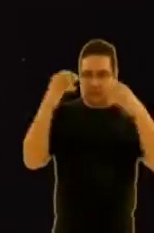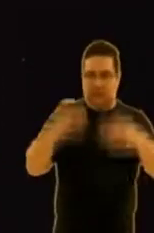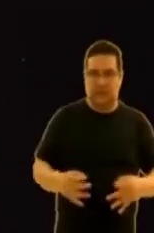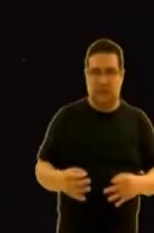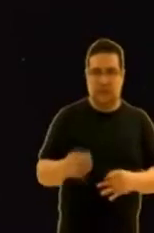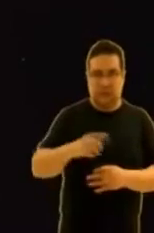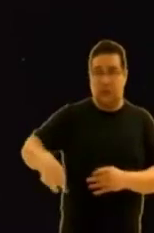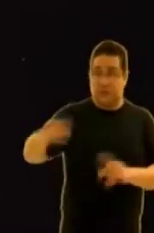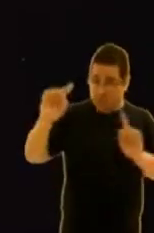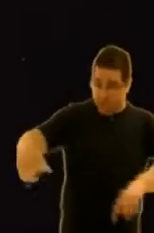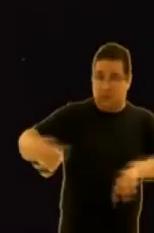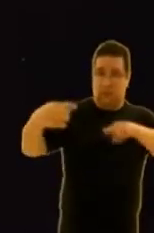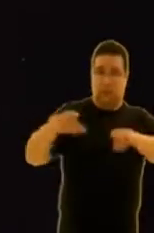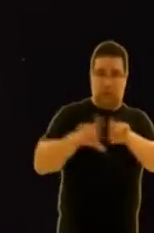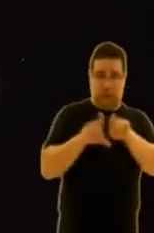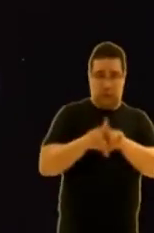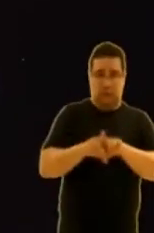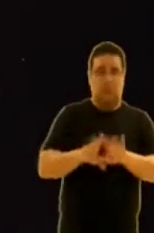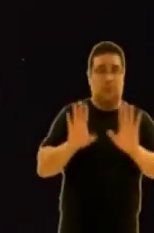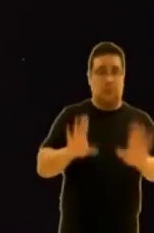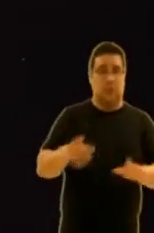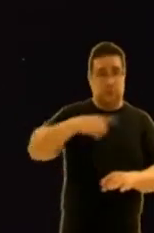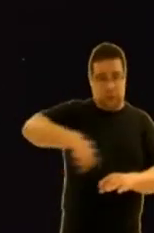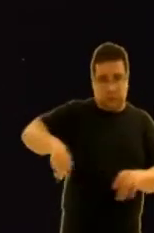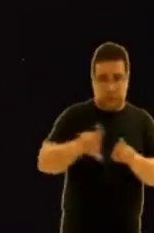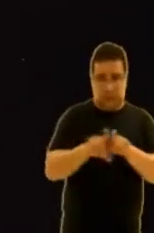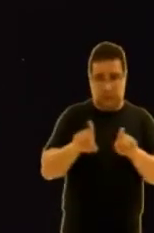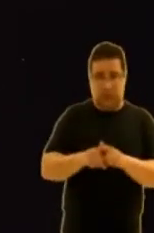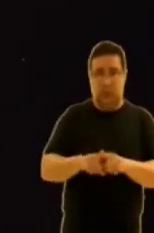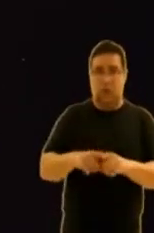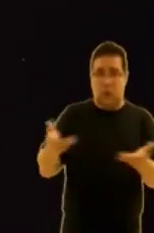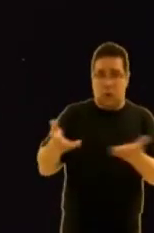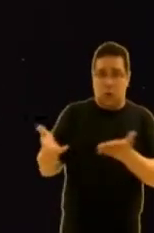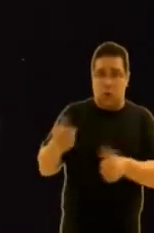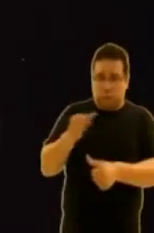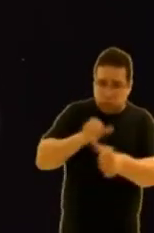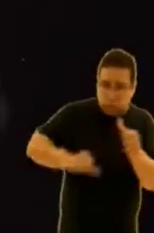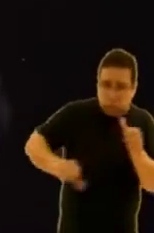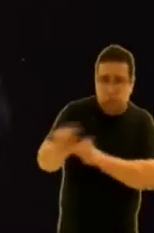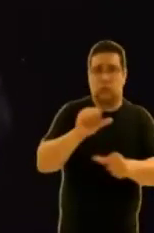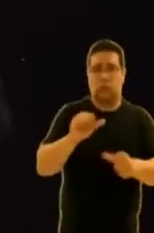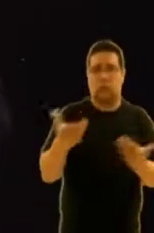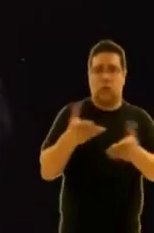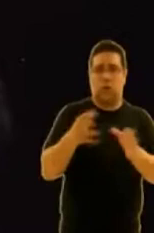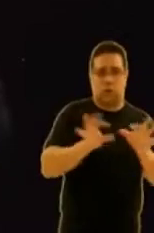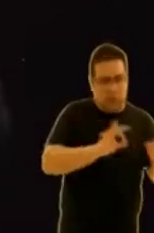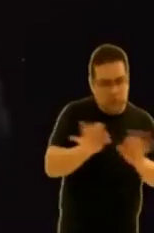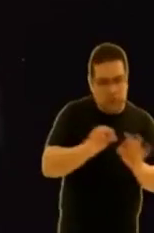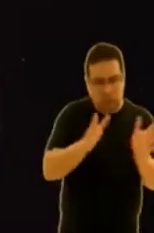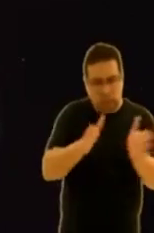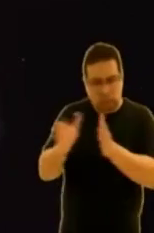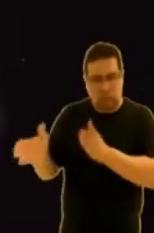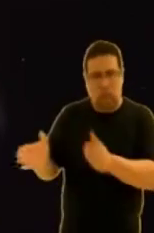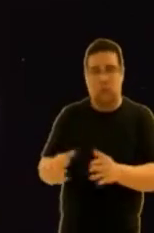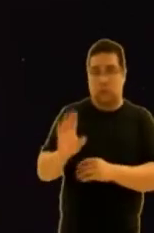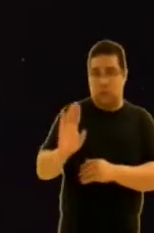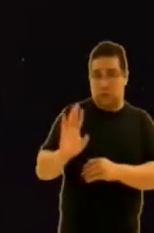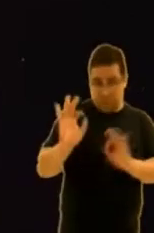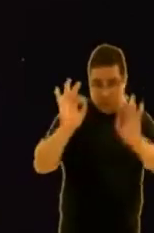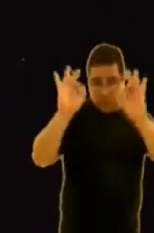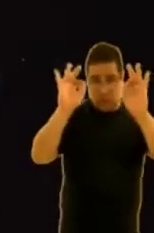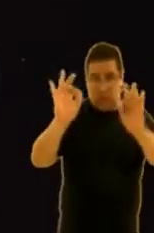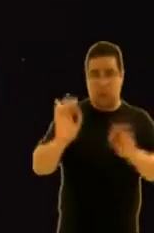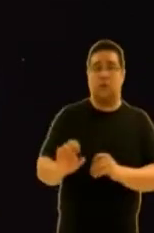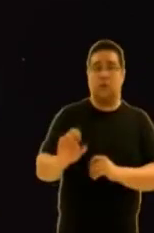seguramente um desafio de gestão que nós estamos encarando, especialmente capitaneado pela